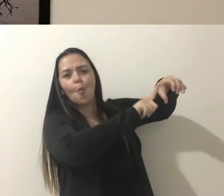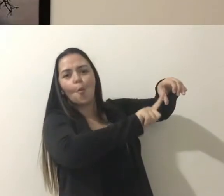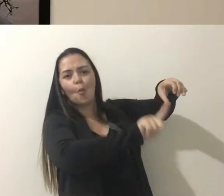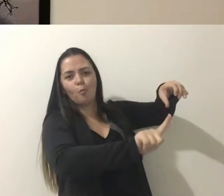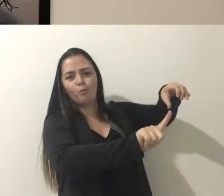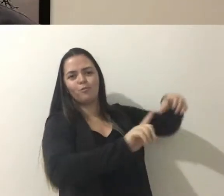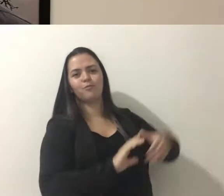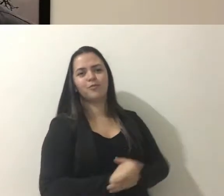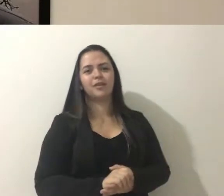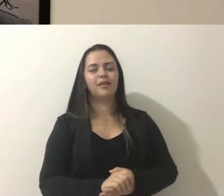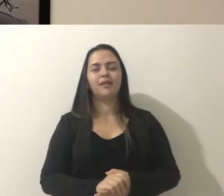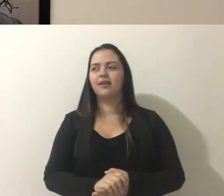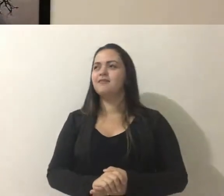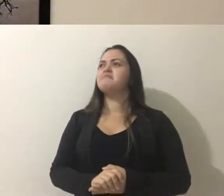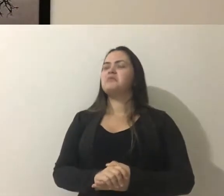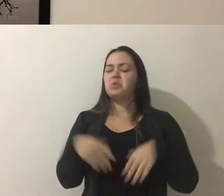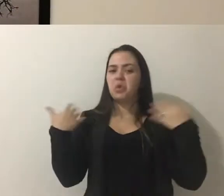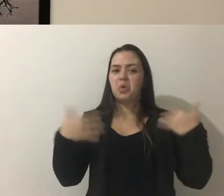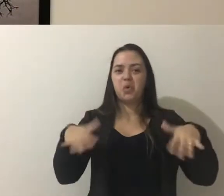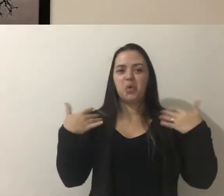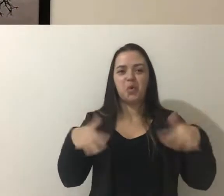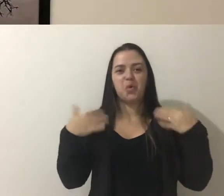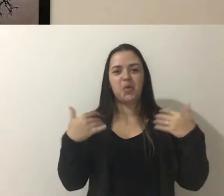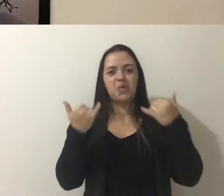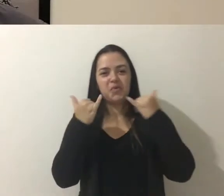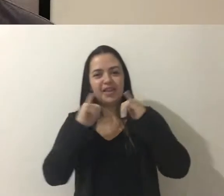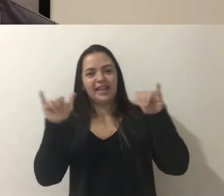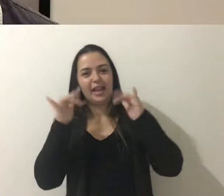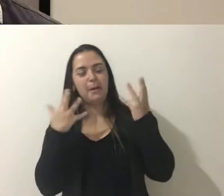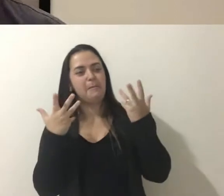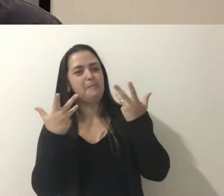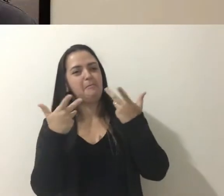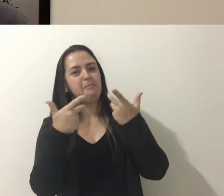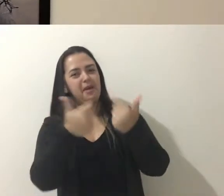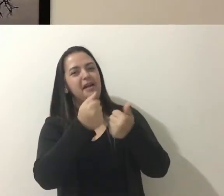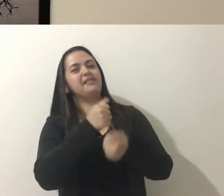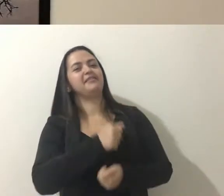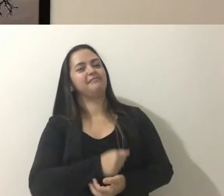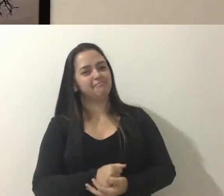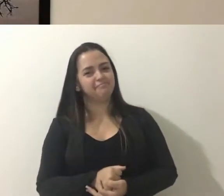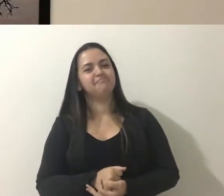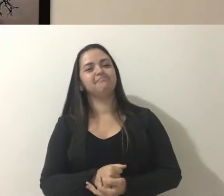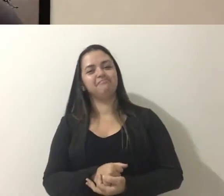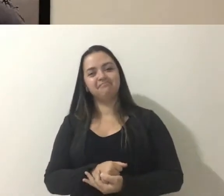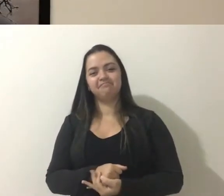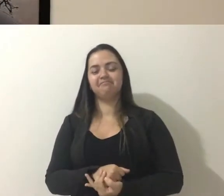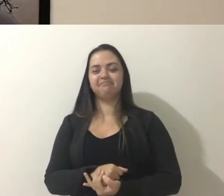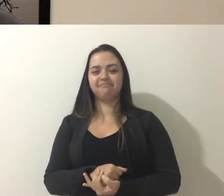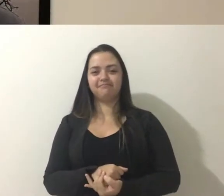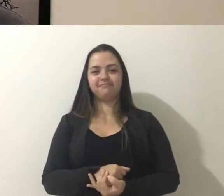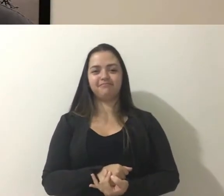está vazio. Que notícia maravilhosa. Que notícia